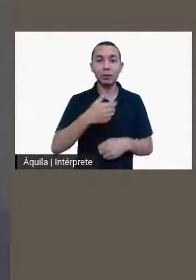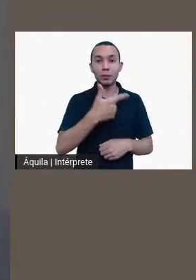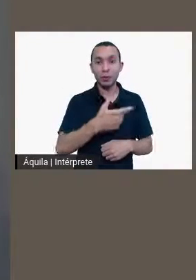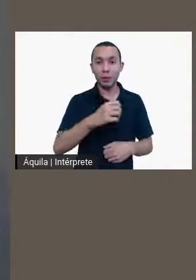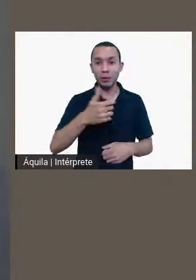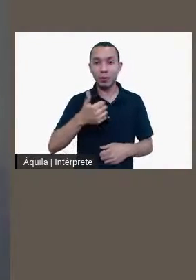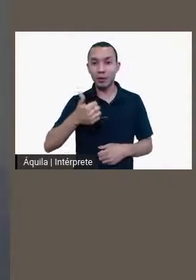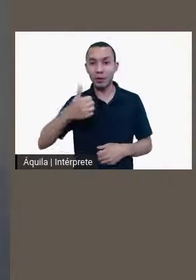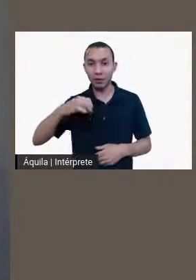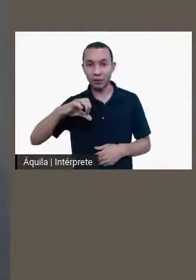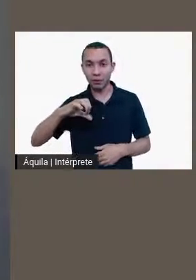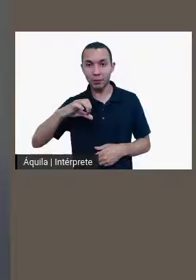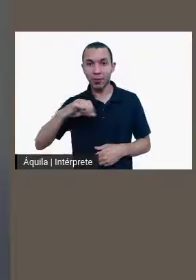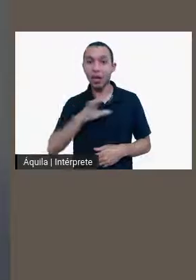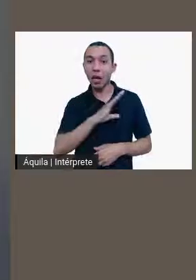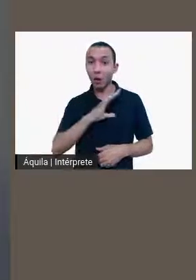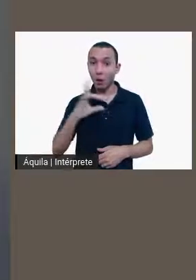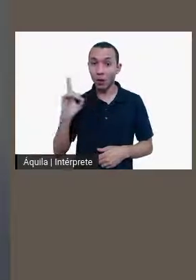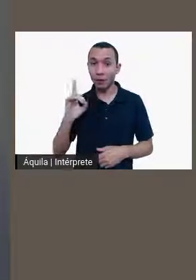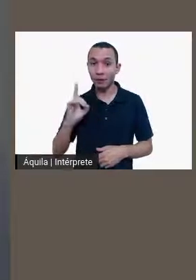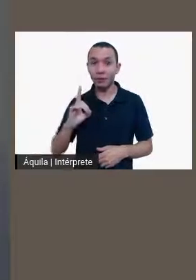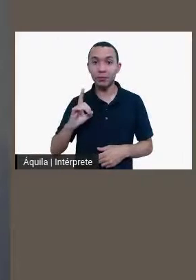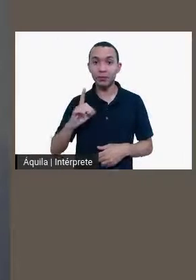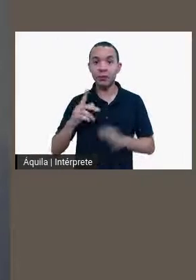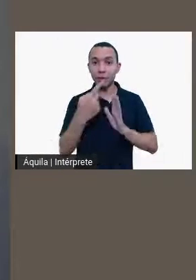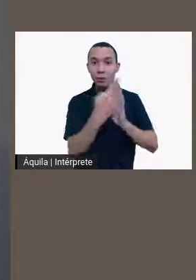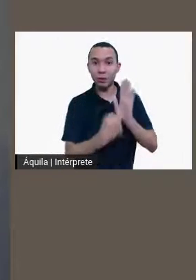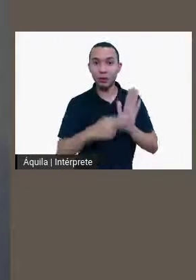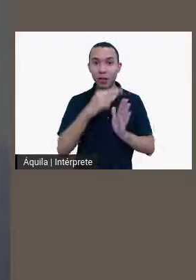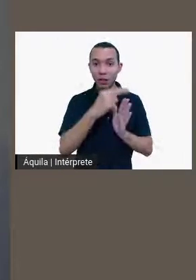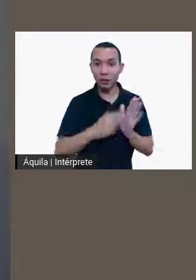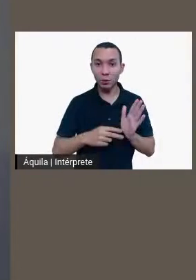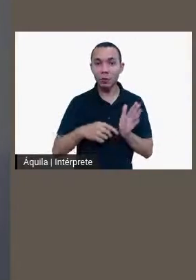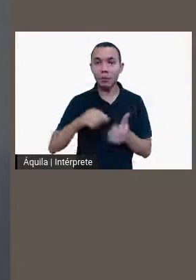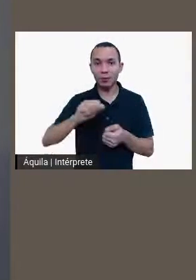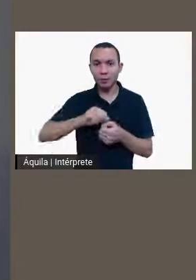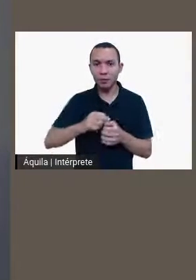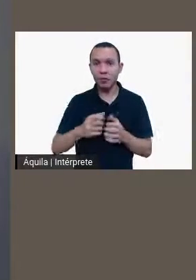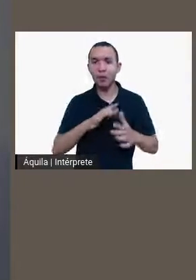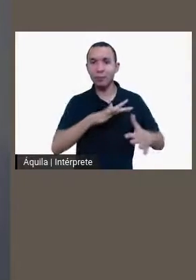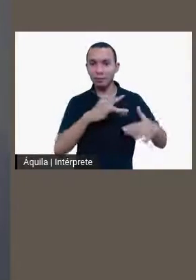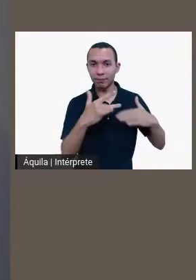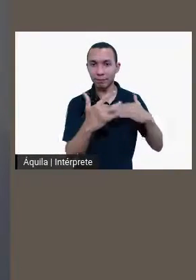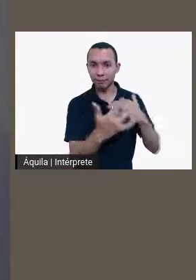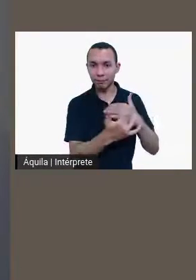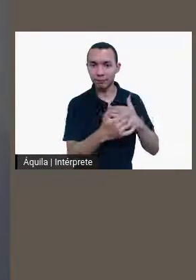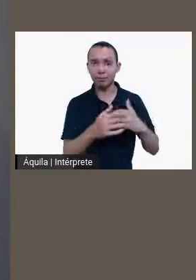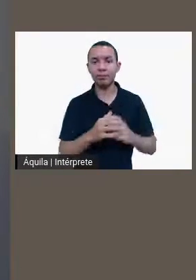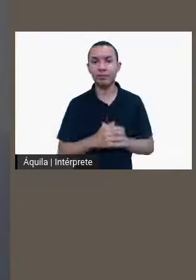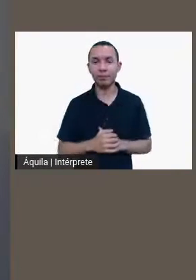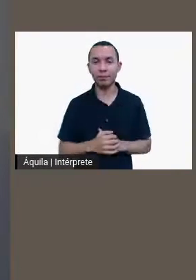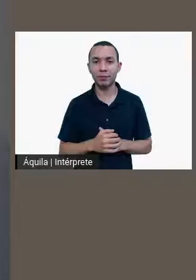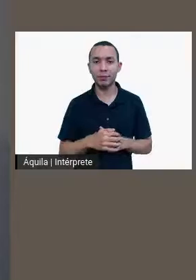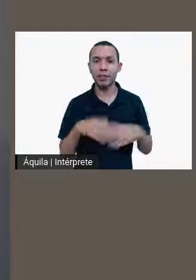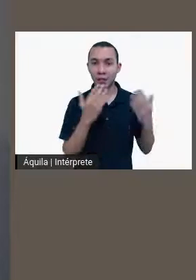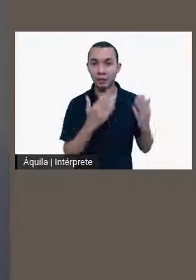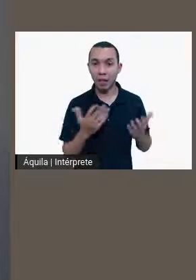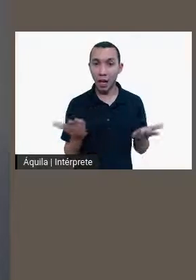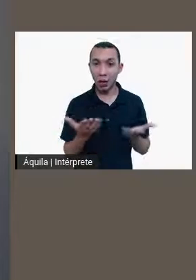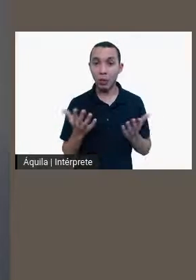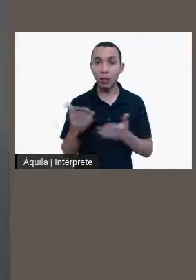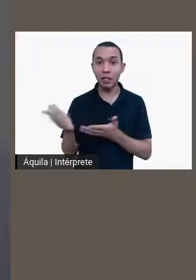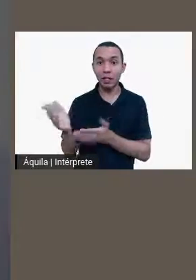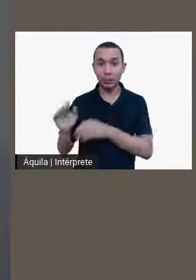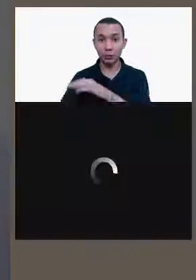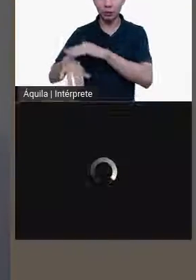2019, e coordena o projeto Leitura e Produção de Conteúdo para Mídias Sociais. Então, eu passo a palavra para